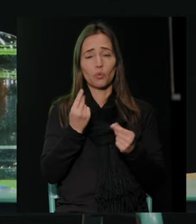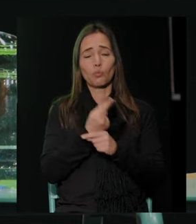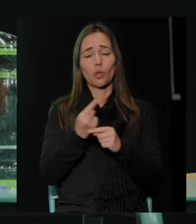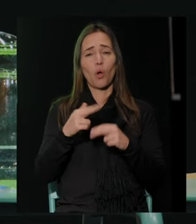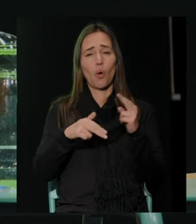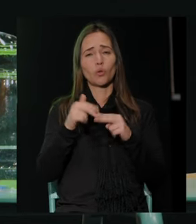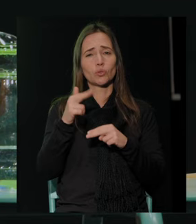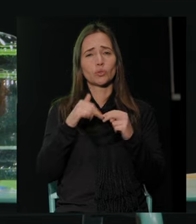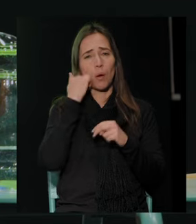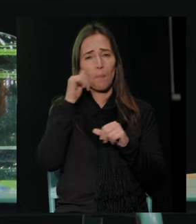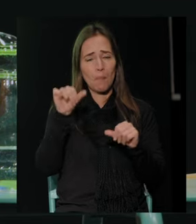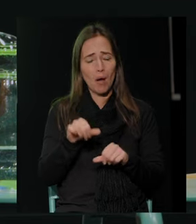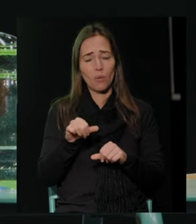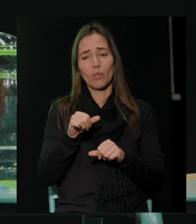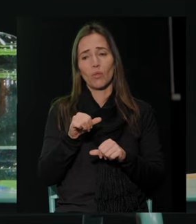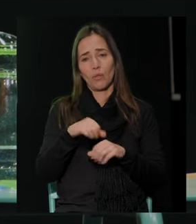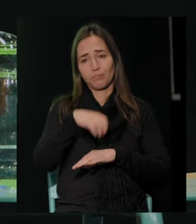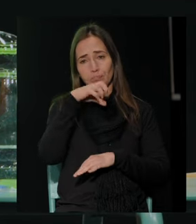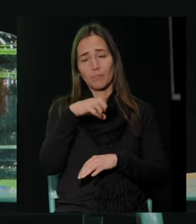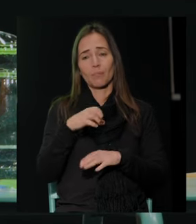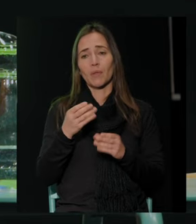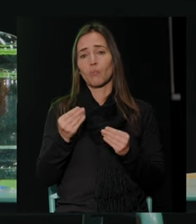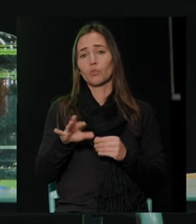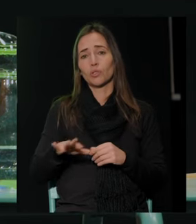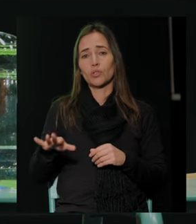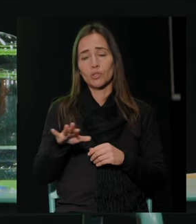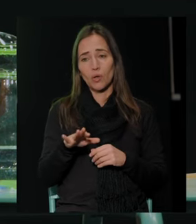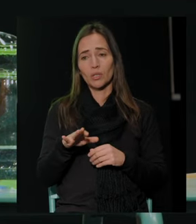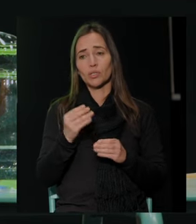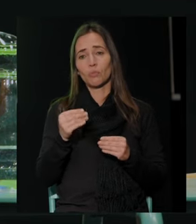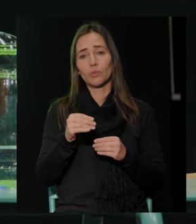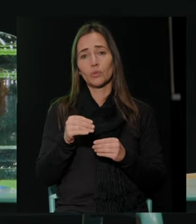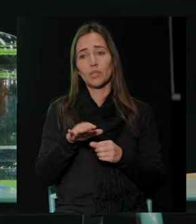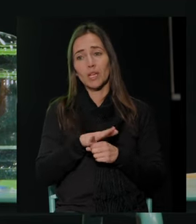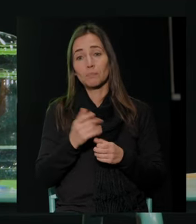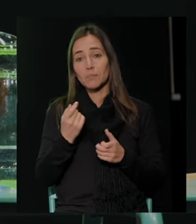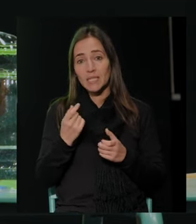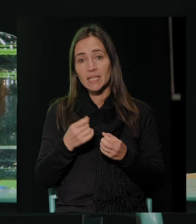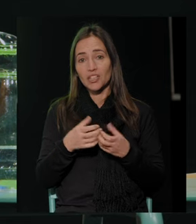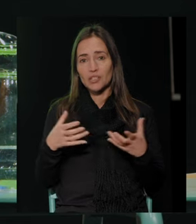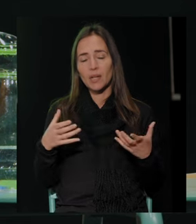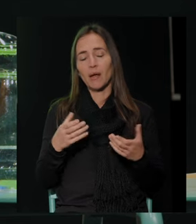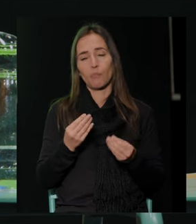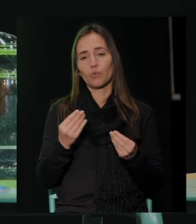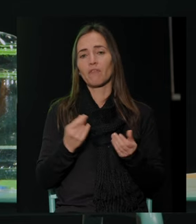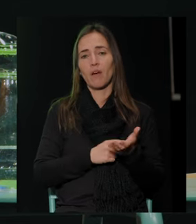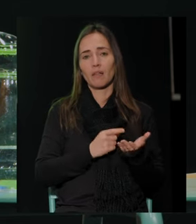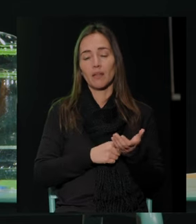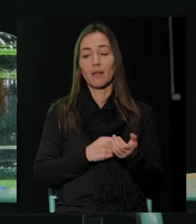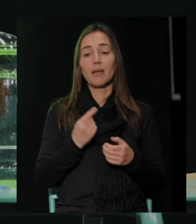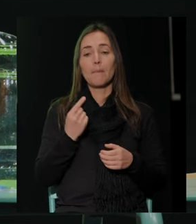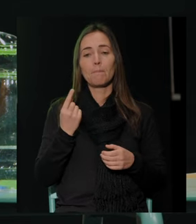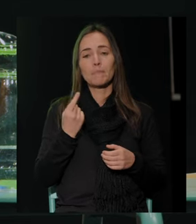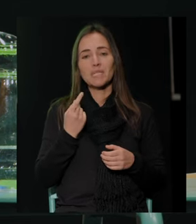construção e má qualidade térmica dos edifícios. Portanto, há muitas zonas e muitas áreas onde é preciso crescer. A questão é mais ter a